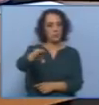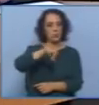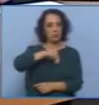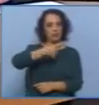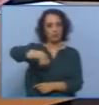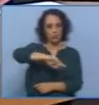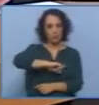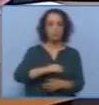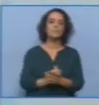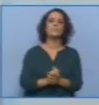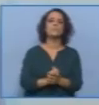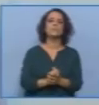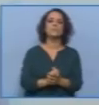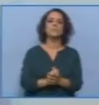connosco.